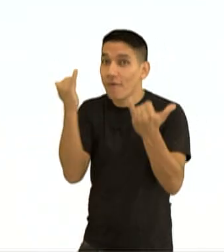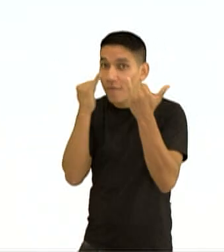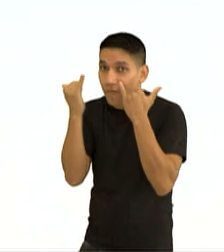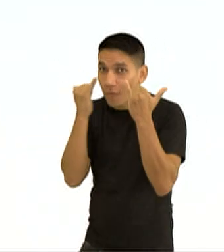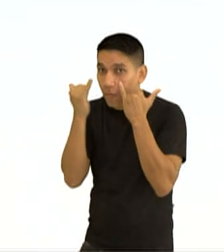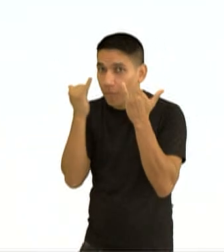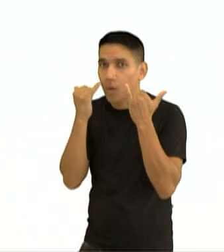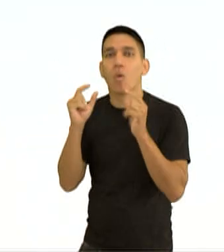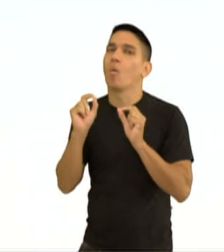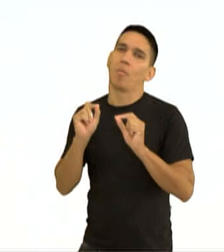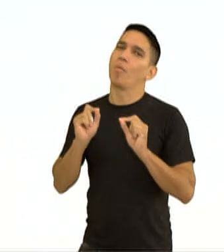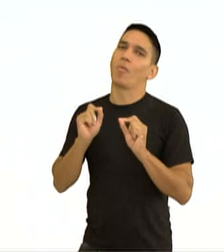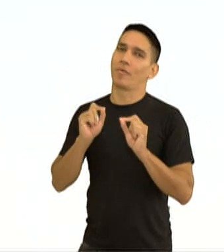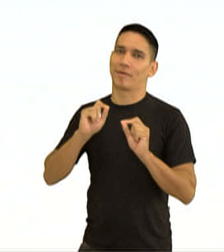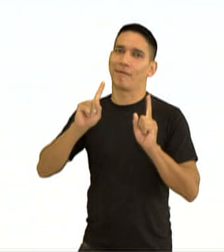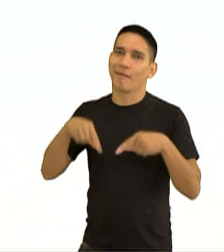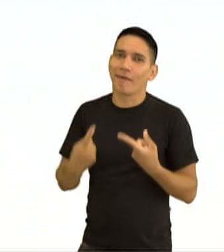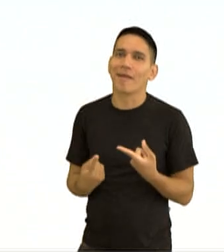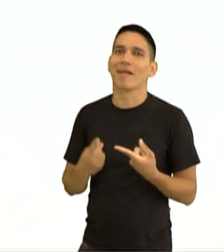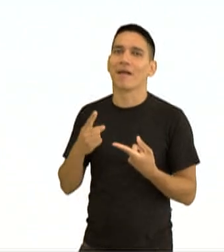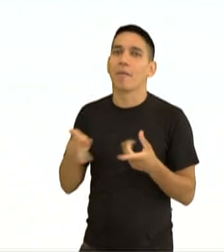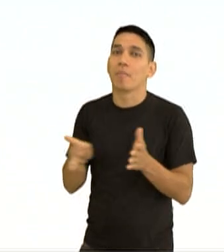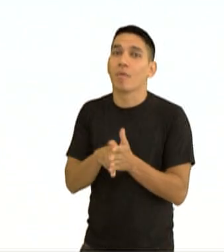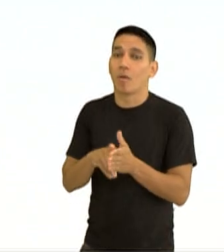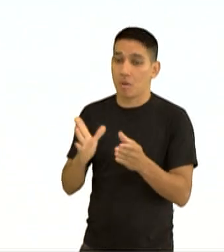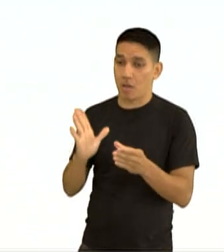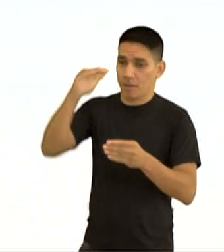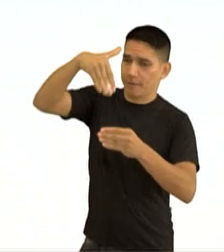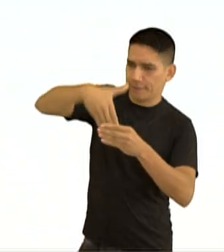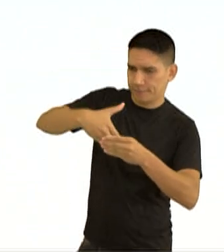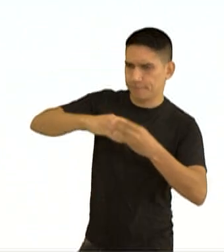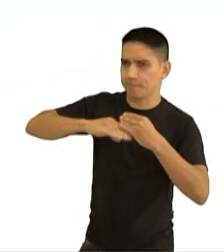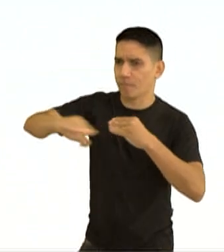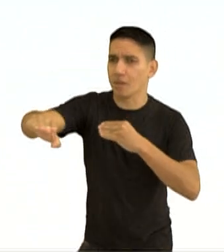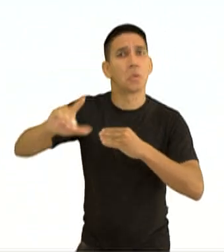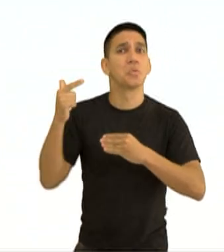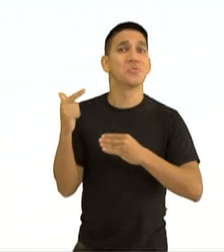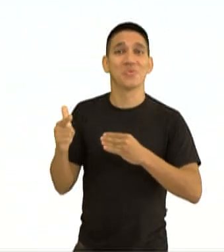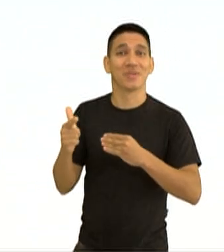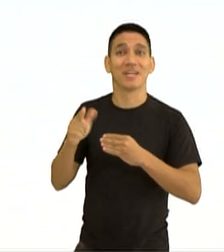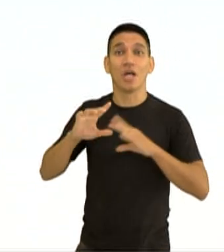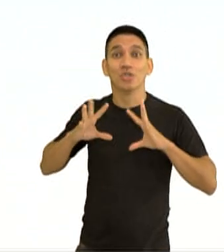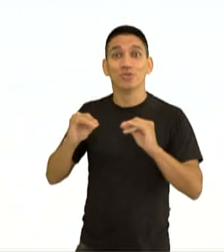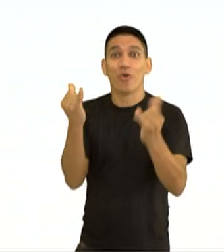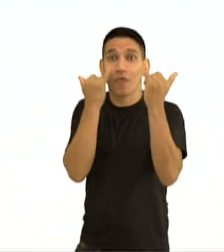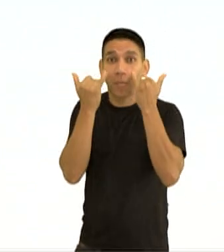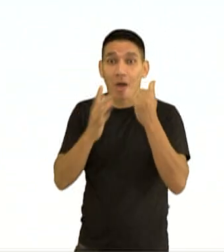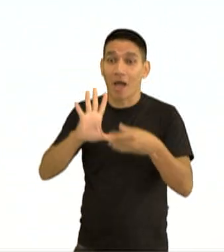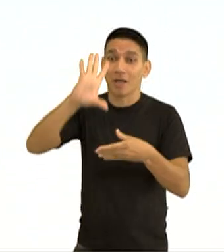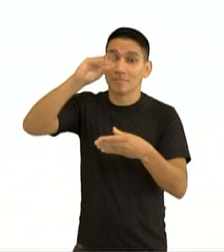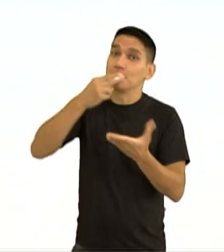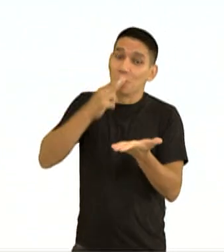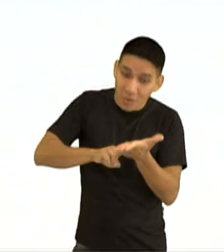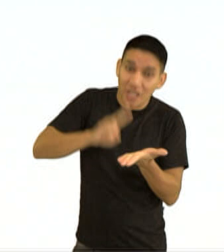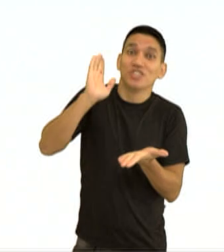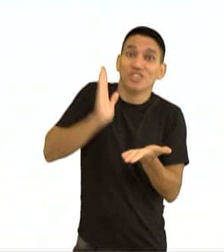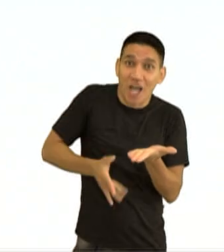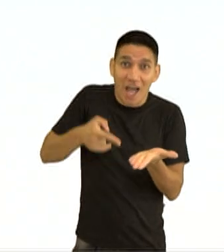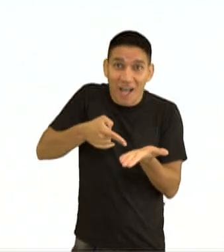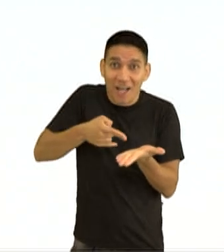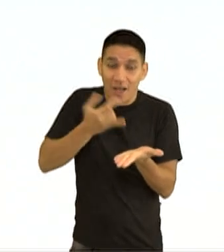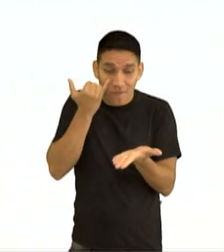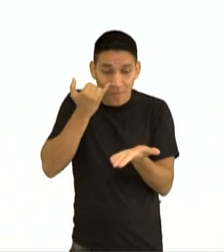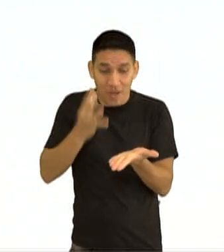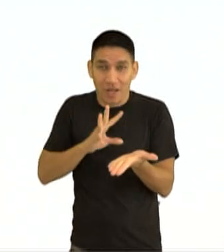informações, porque, claro, ele é encaminhado sem envelope, sem nada. Então, todas as informações constam dentro do cartão postal. Então,